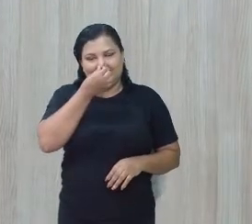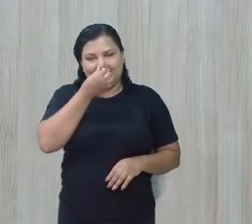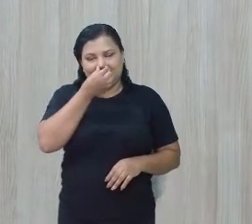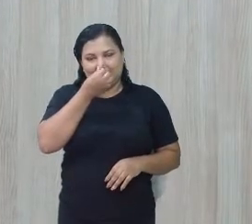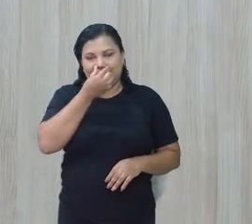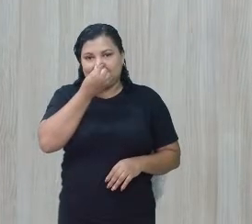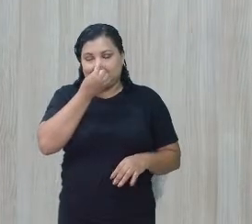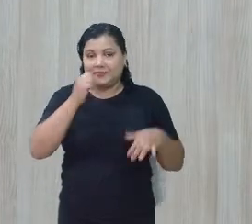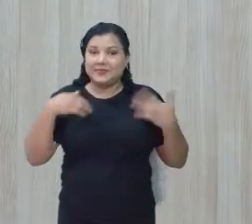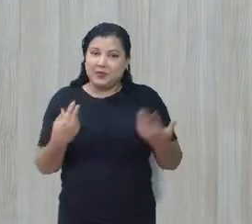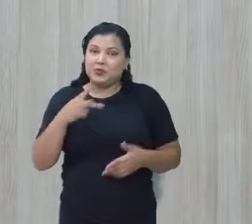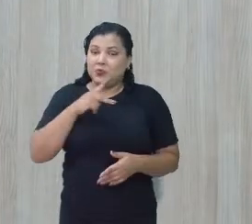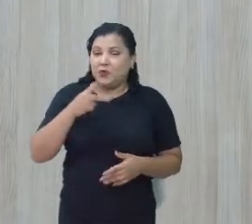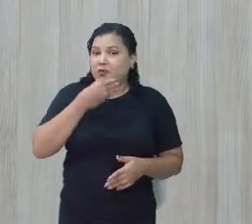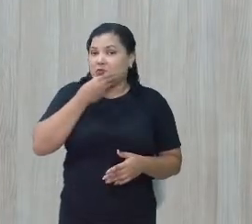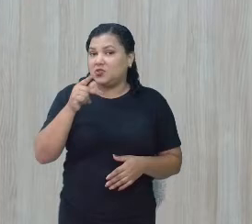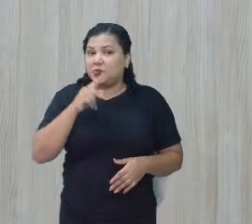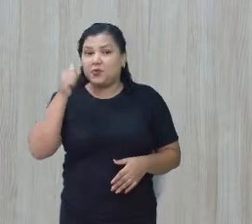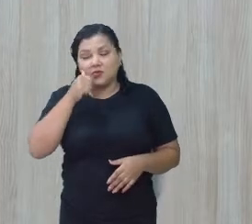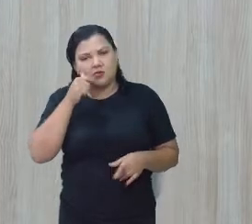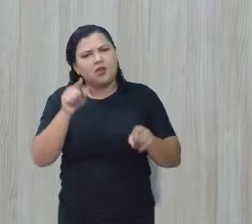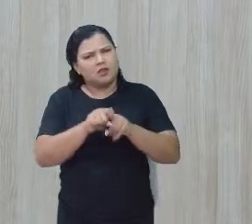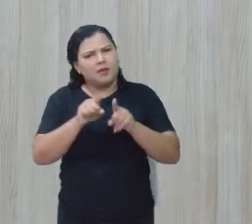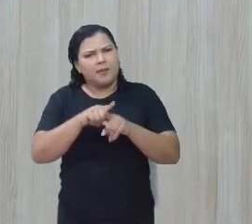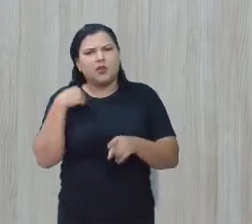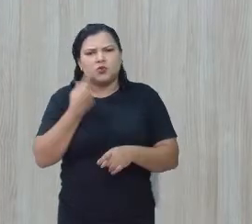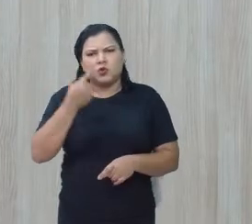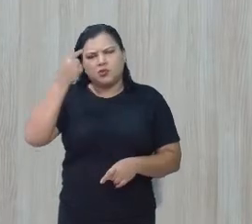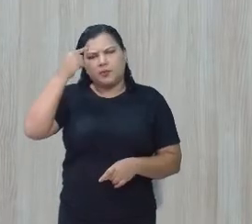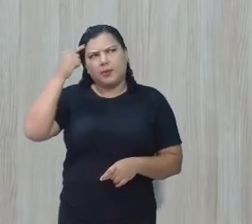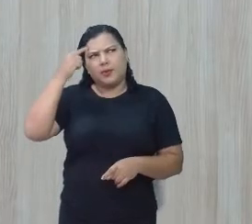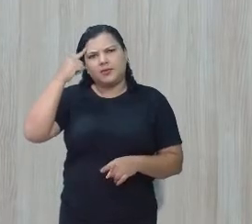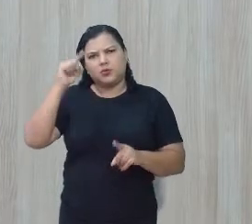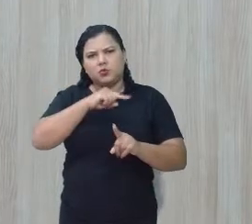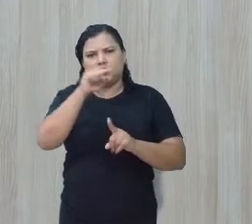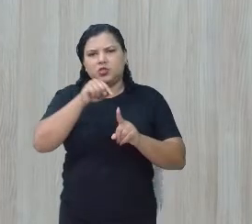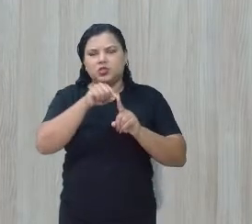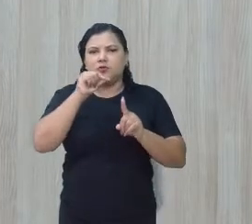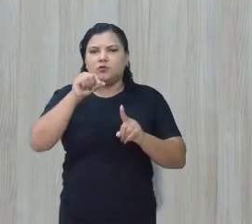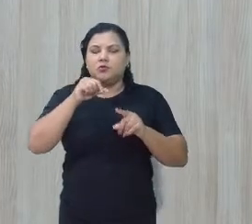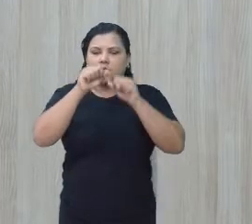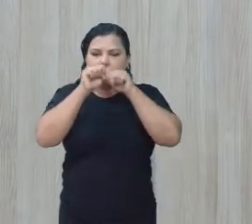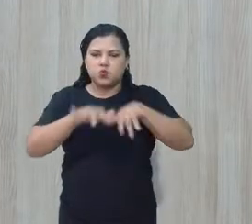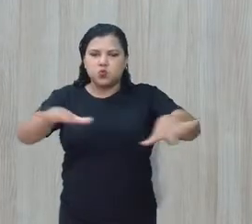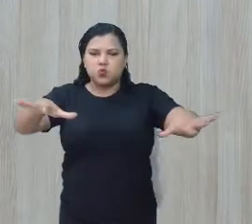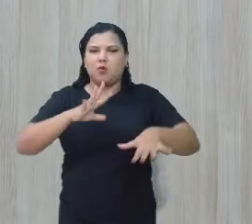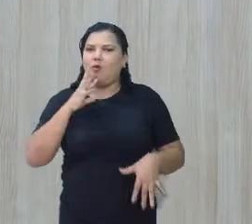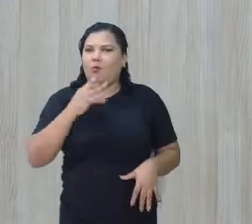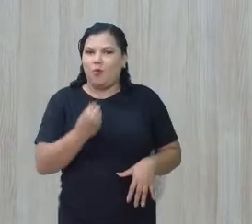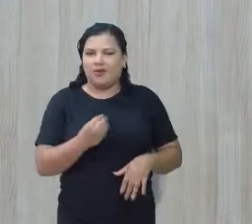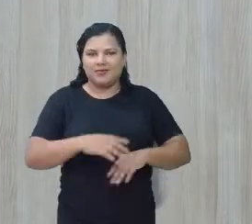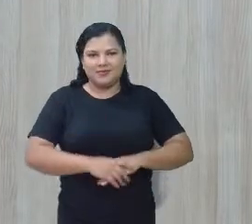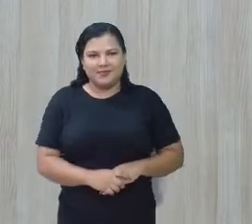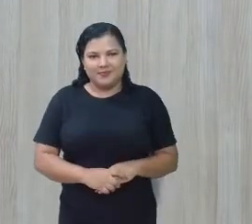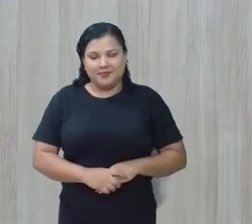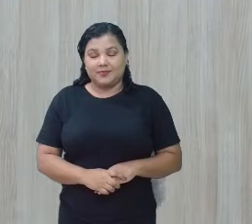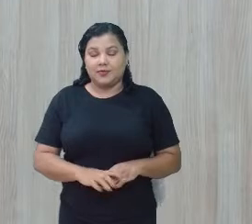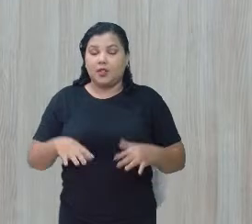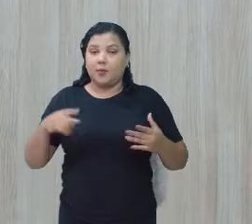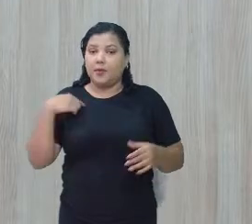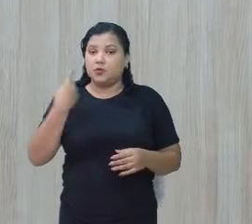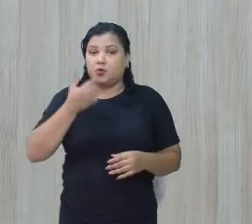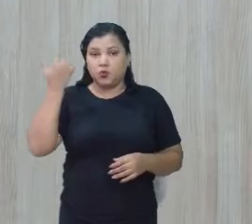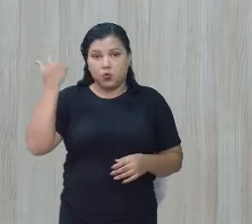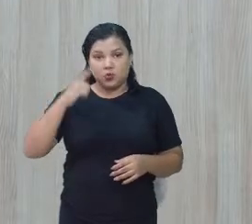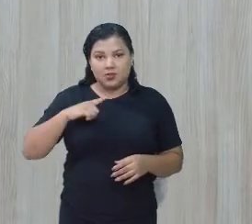Afinal de contas, essa aula aqui é feita pensando na interatividade, né, na disseminação do conhecimento. Para que a gente consiga fazer